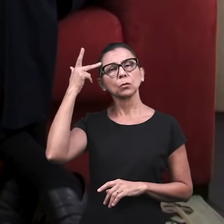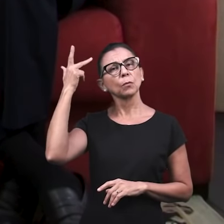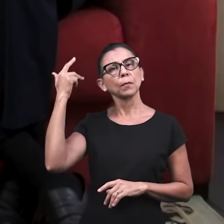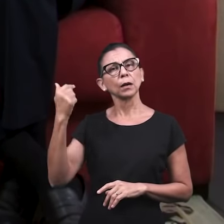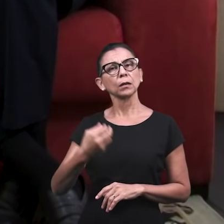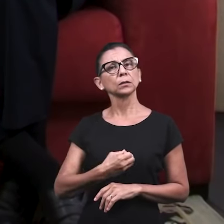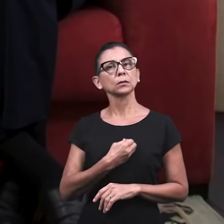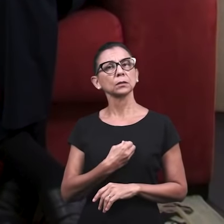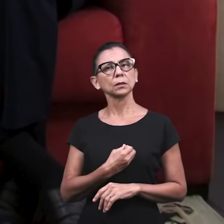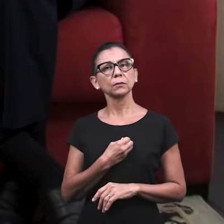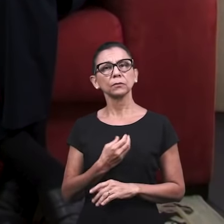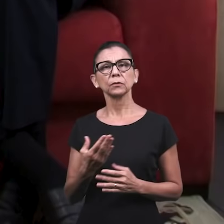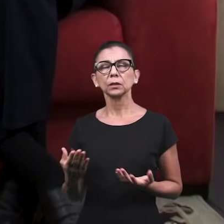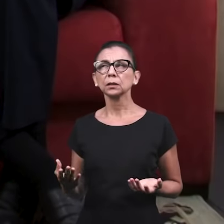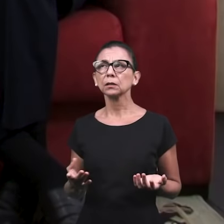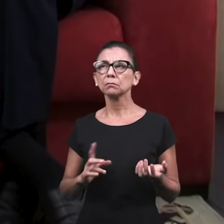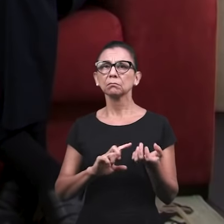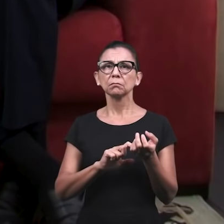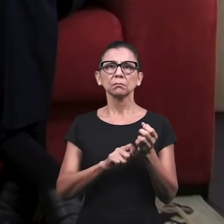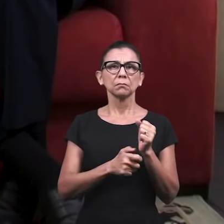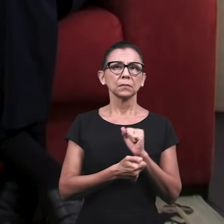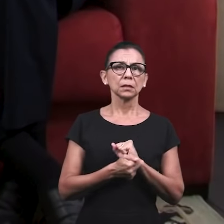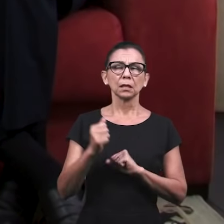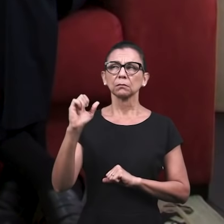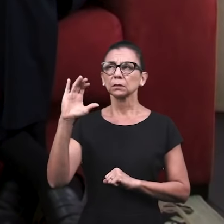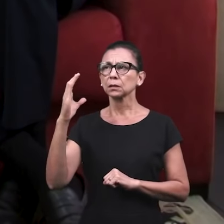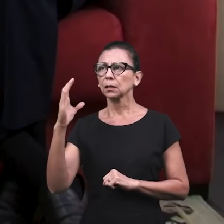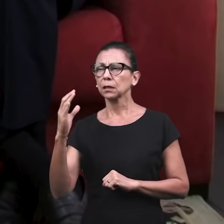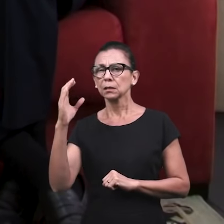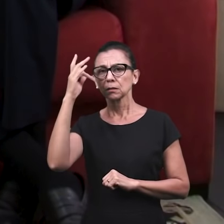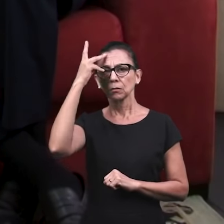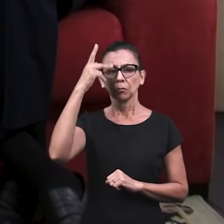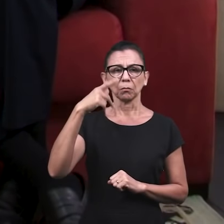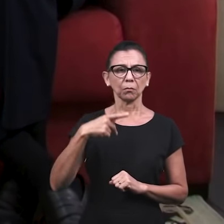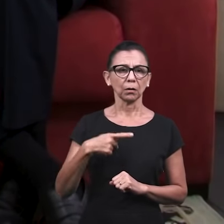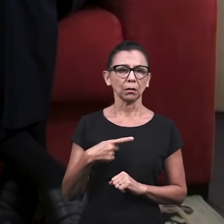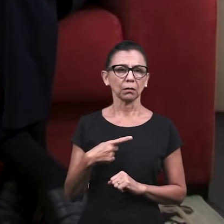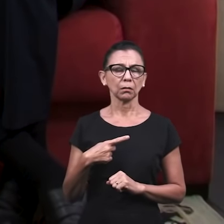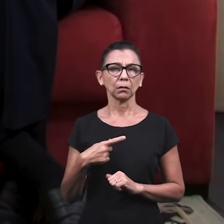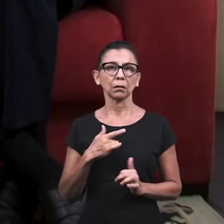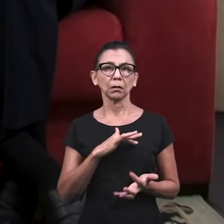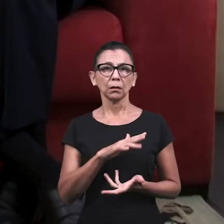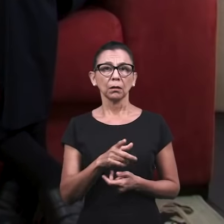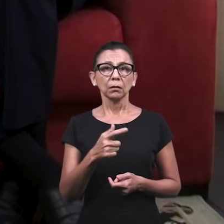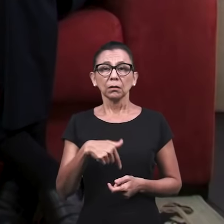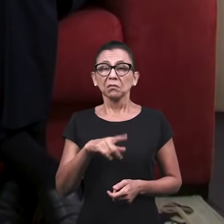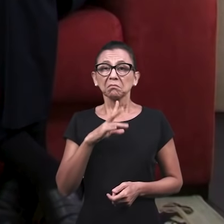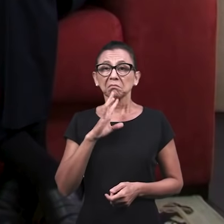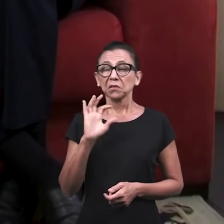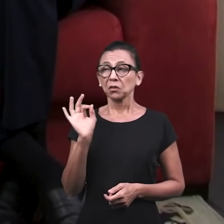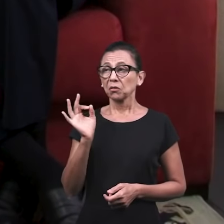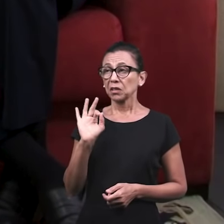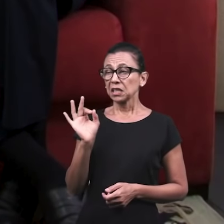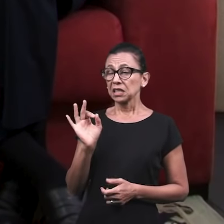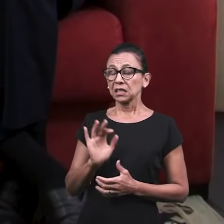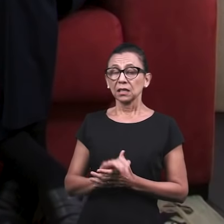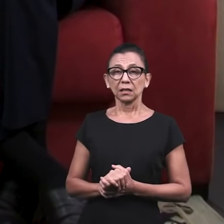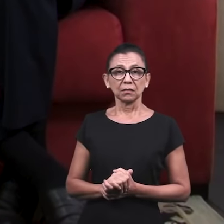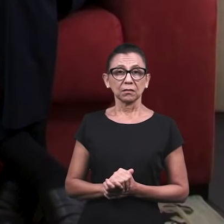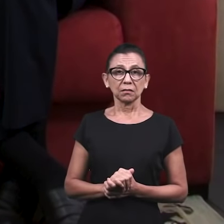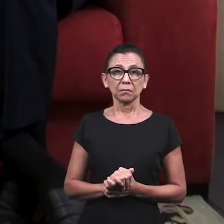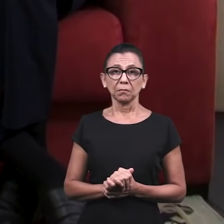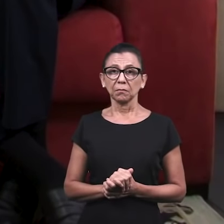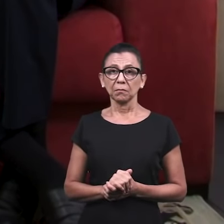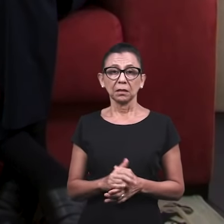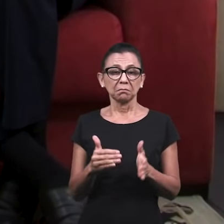muitos mistérios, mistérios da ciência, mistérios desta vida, que mesmo não os conhecendo, não interferem nas